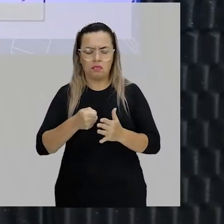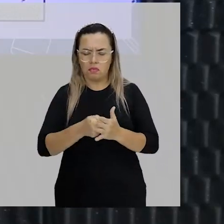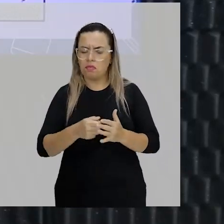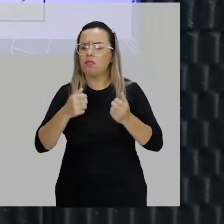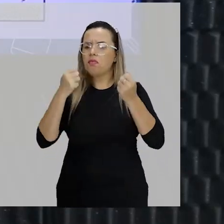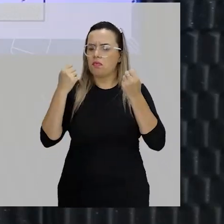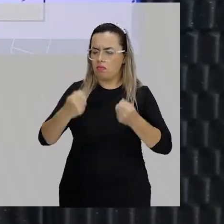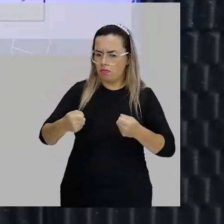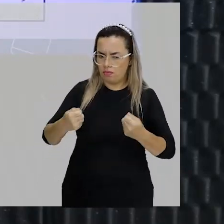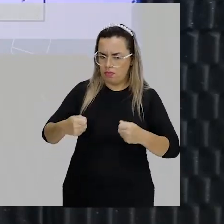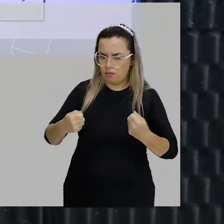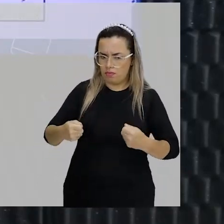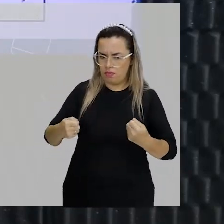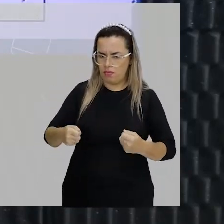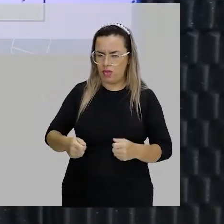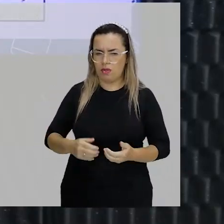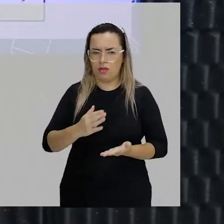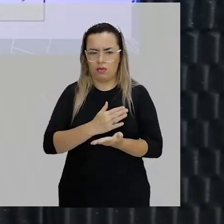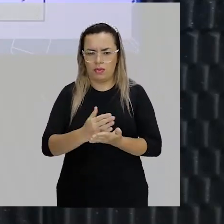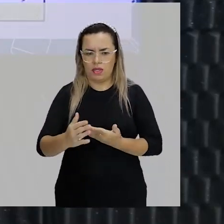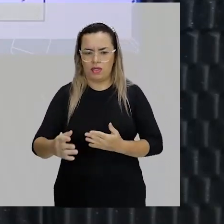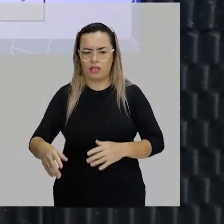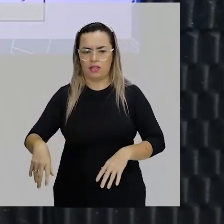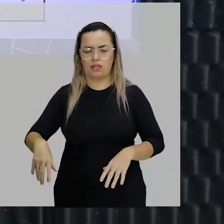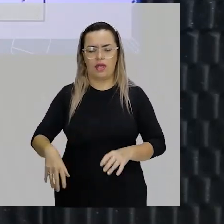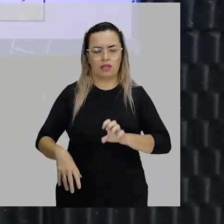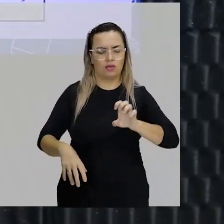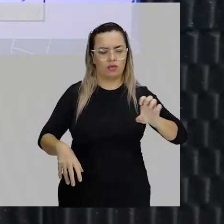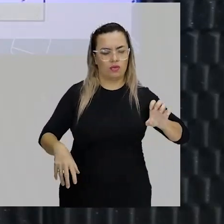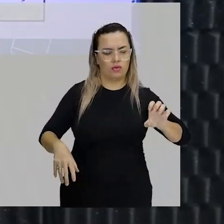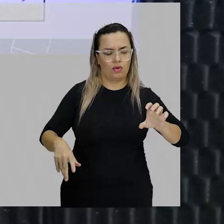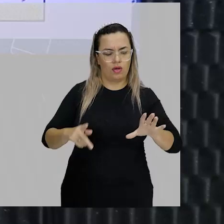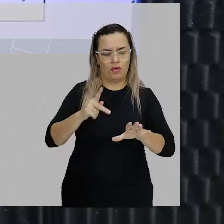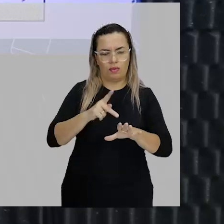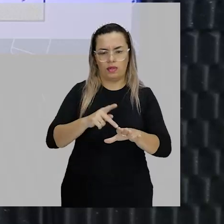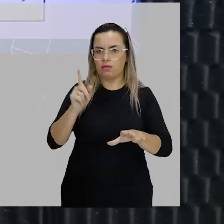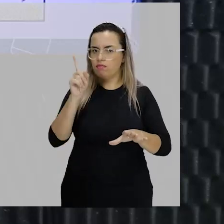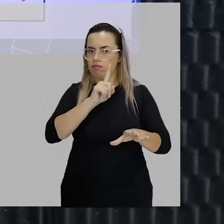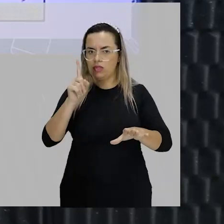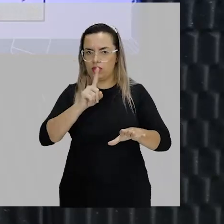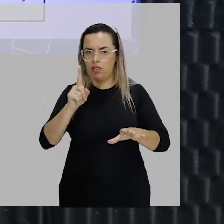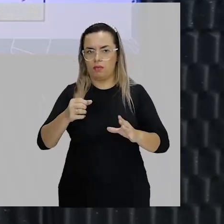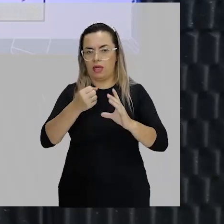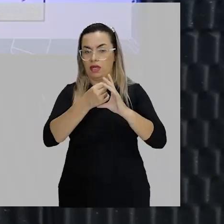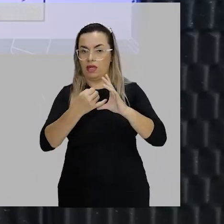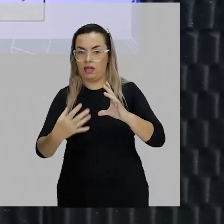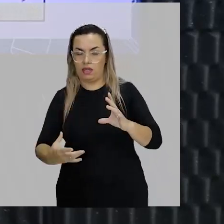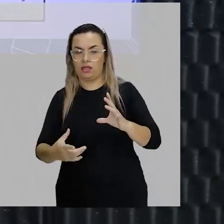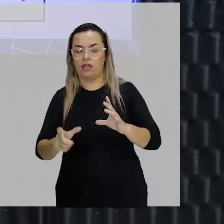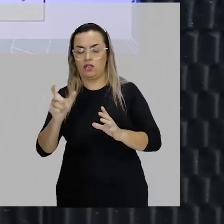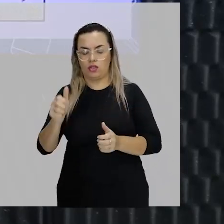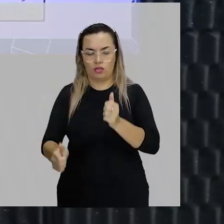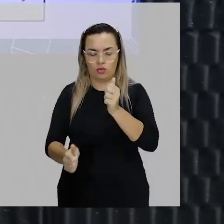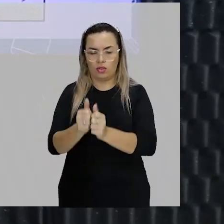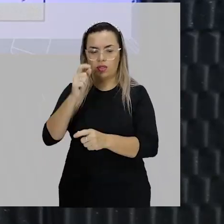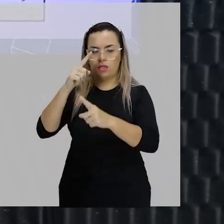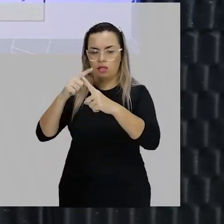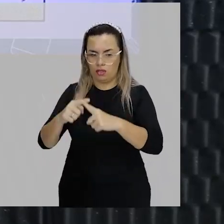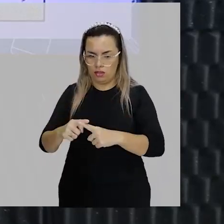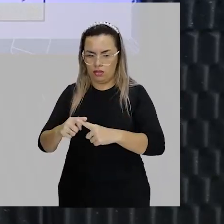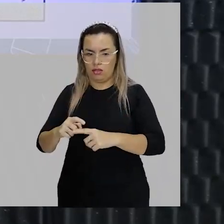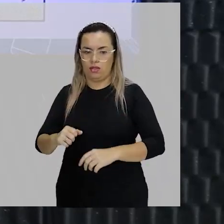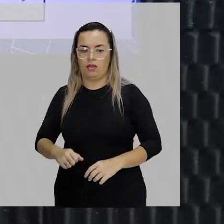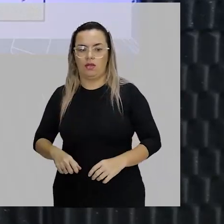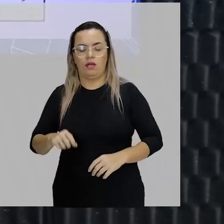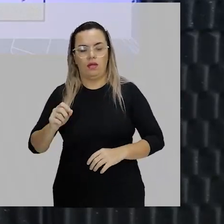esquerda, de iniciar com a perna esquerda? Não. Obviamente, isso é característica do atleta. Agora, se uma vez iniciada com a